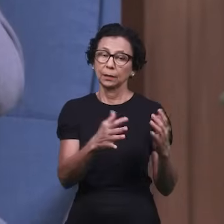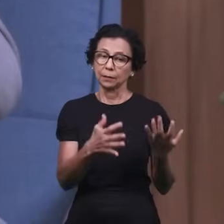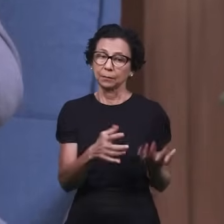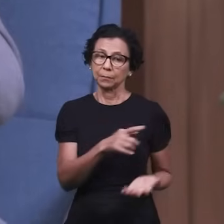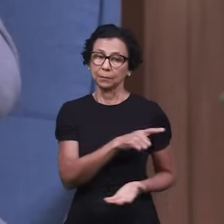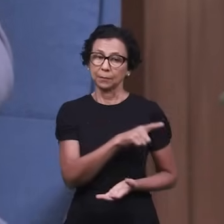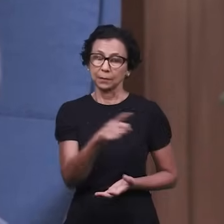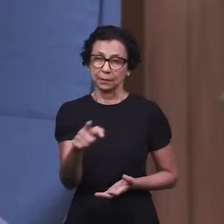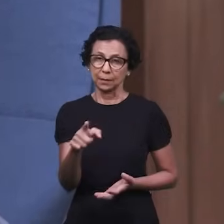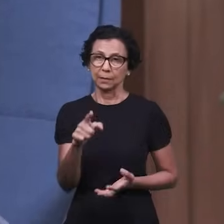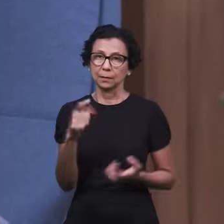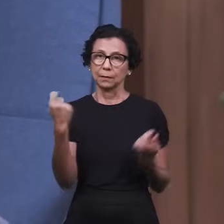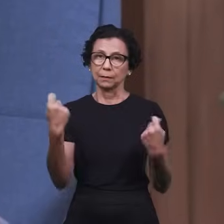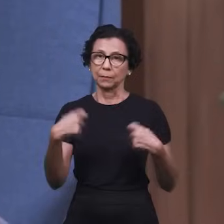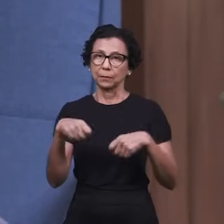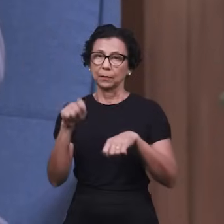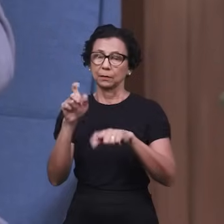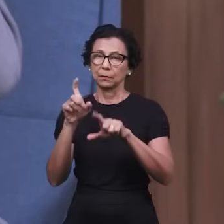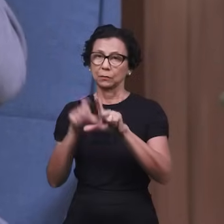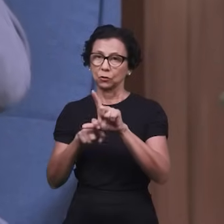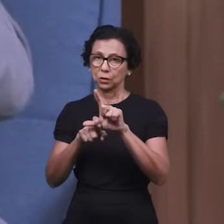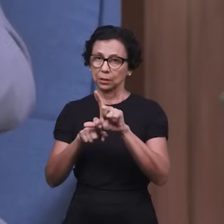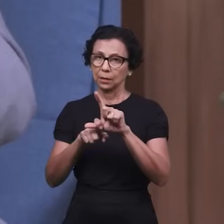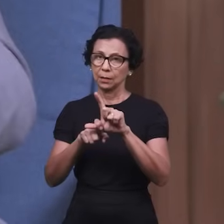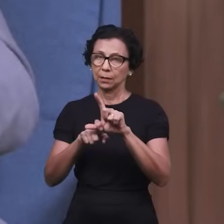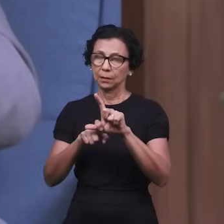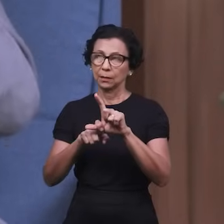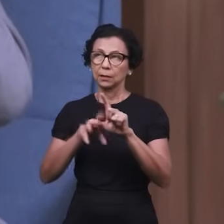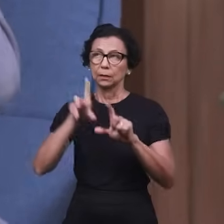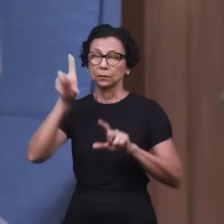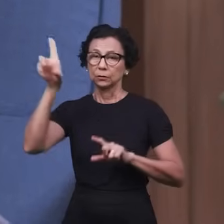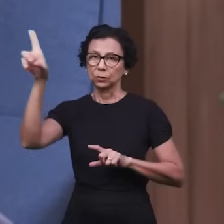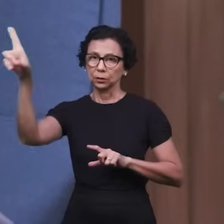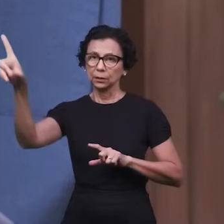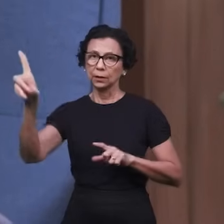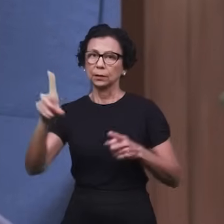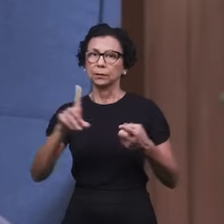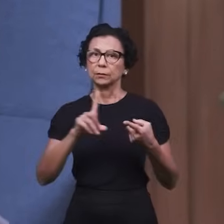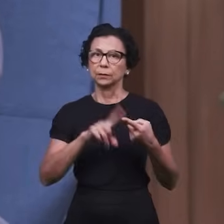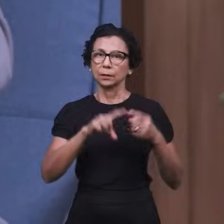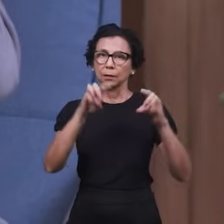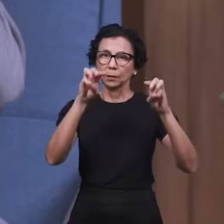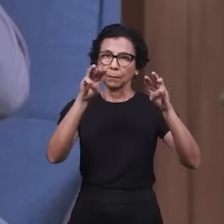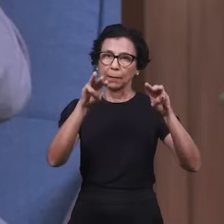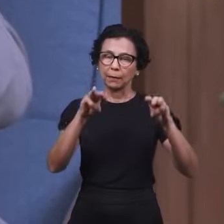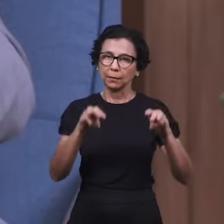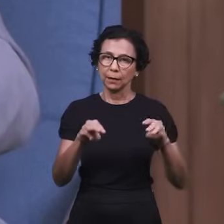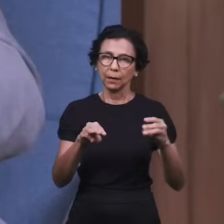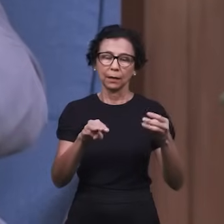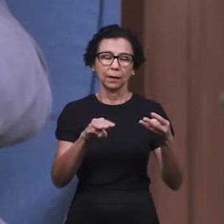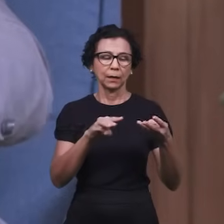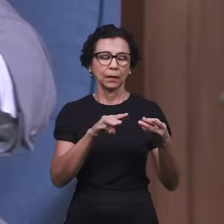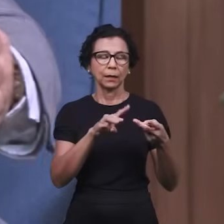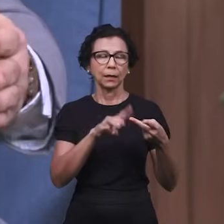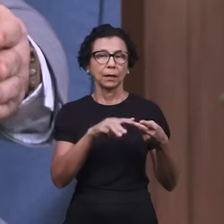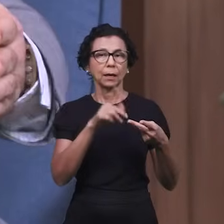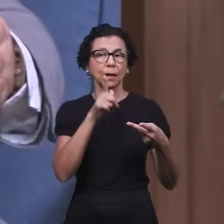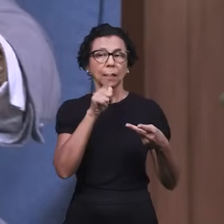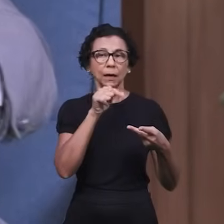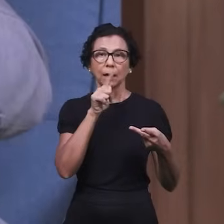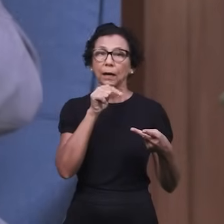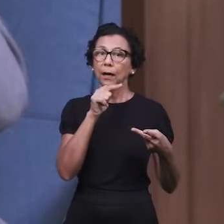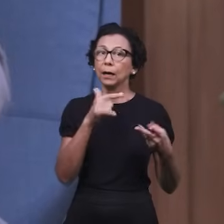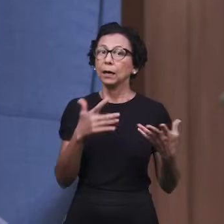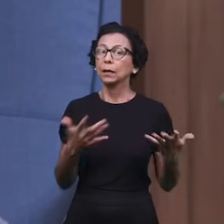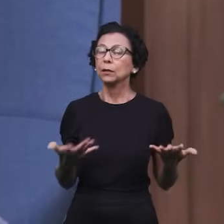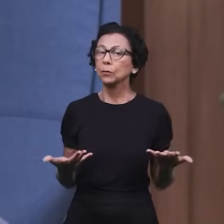A coluna de fogo, a nuvem, o maná, a água, né, as codornizes. Quer dizer, É um povo